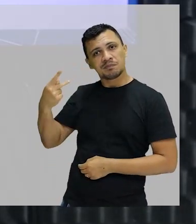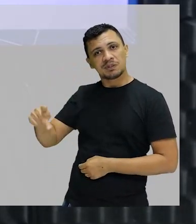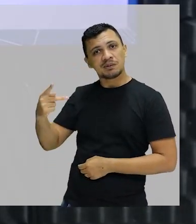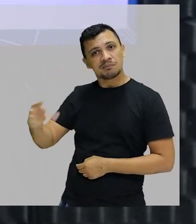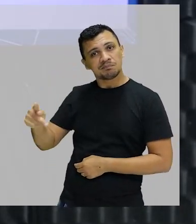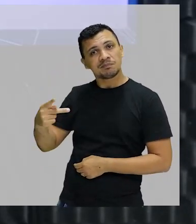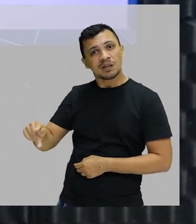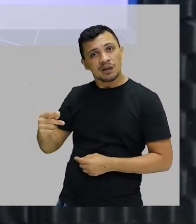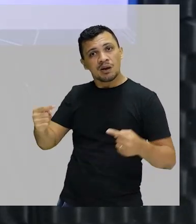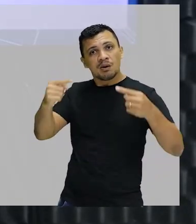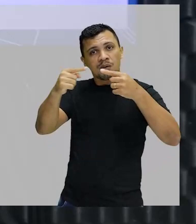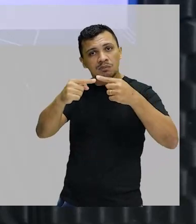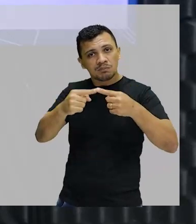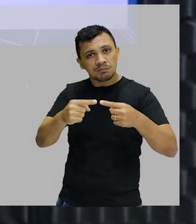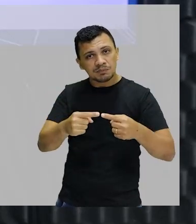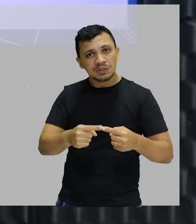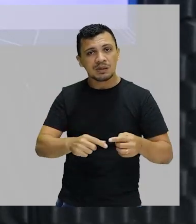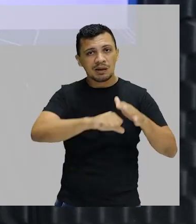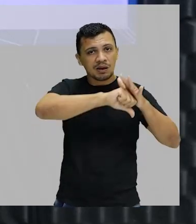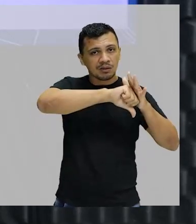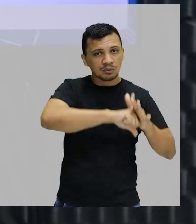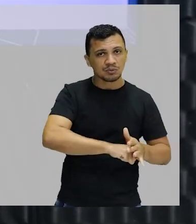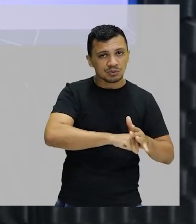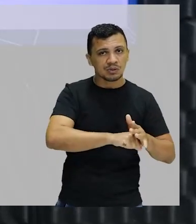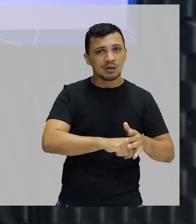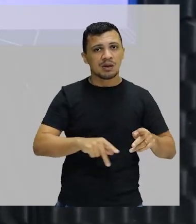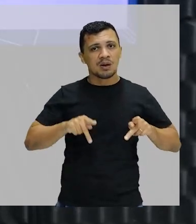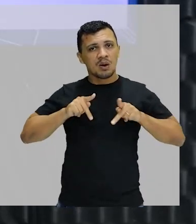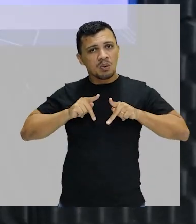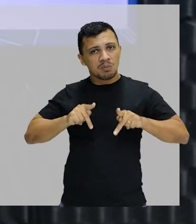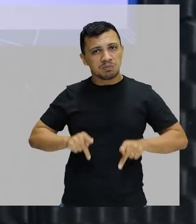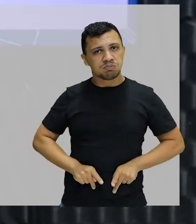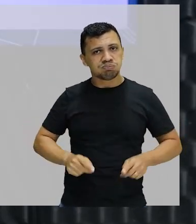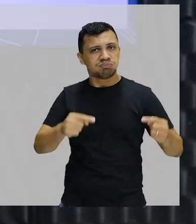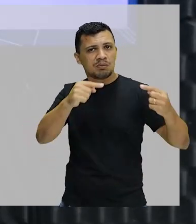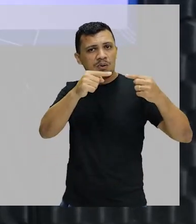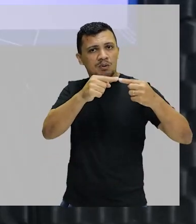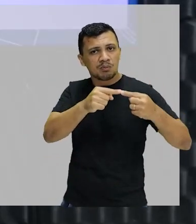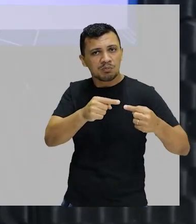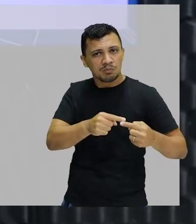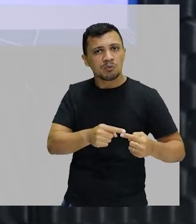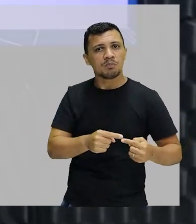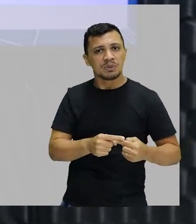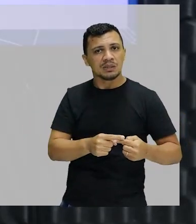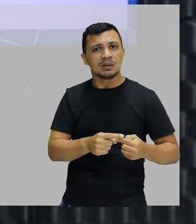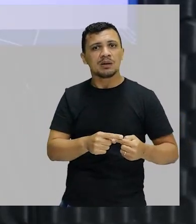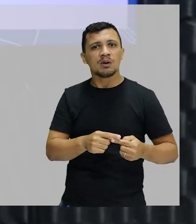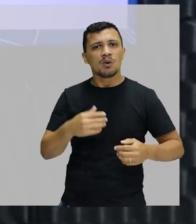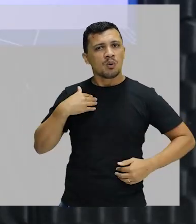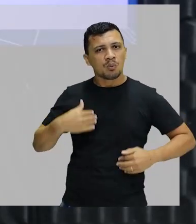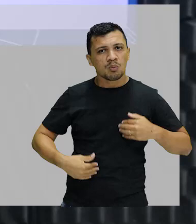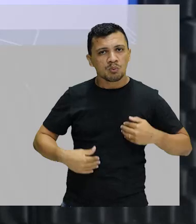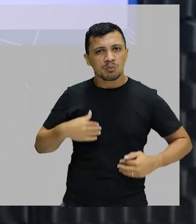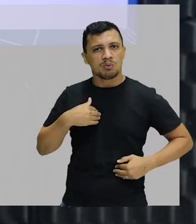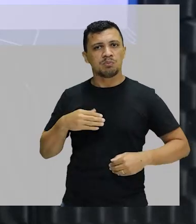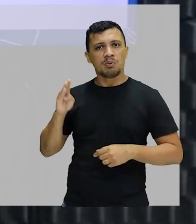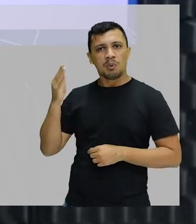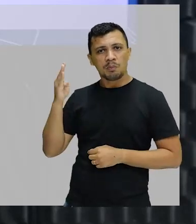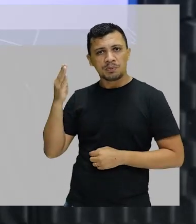o comportamento desviante, o comportamento criminoso, a características de ordem biológica, a características de